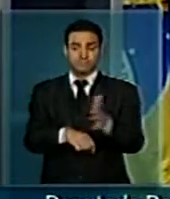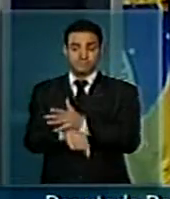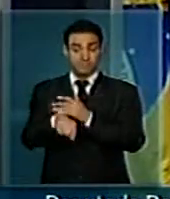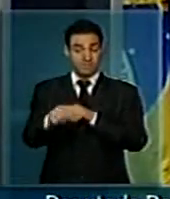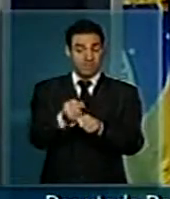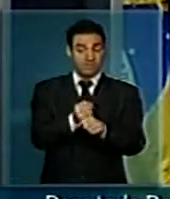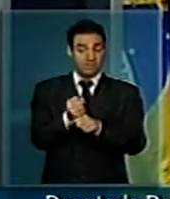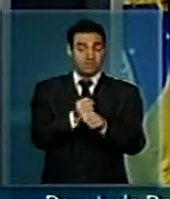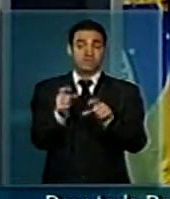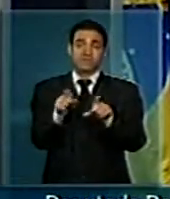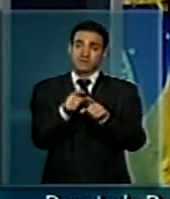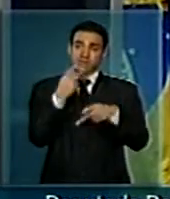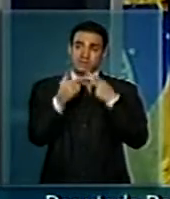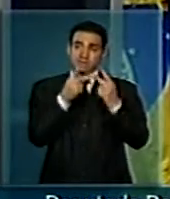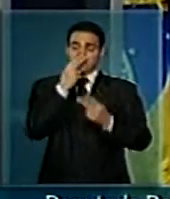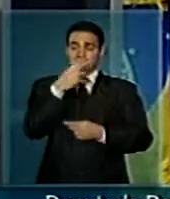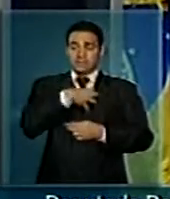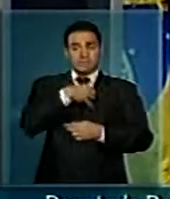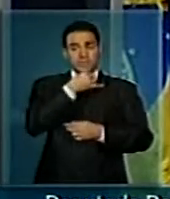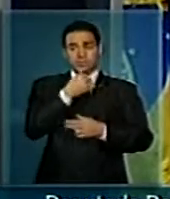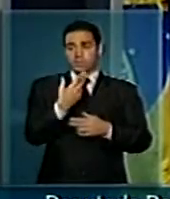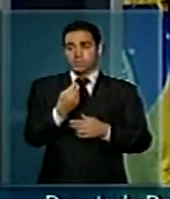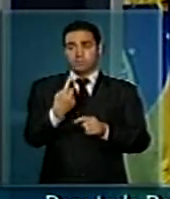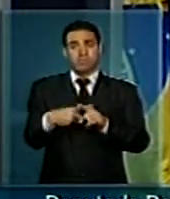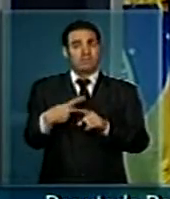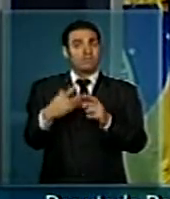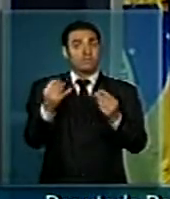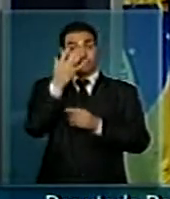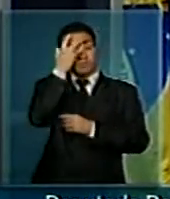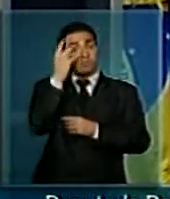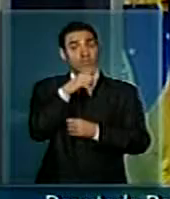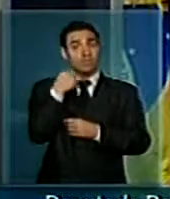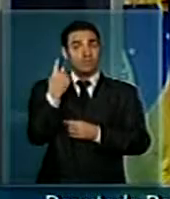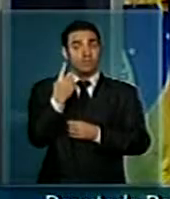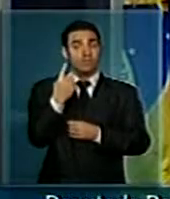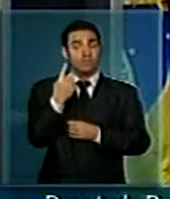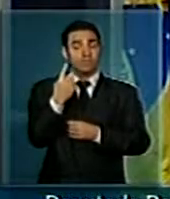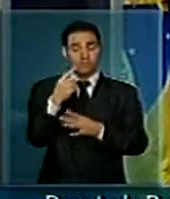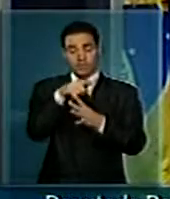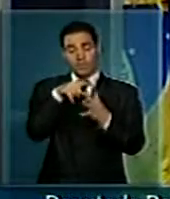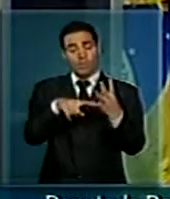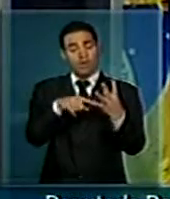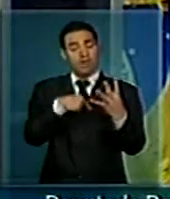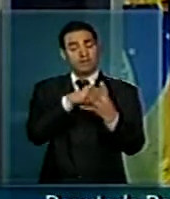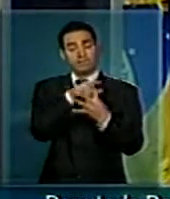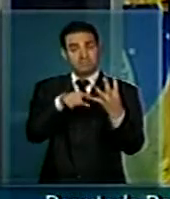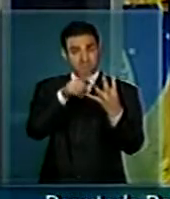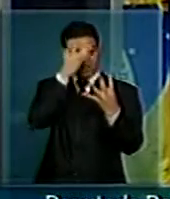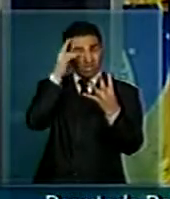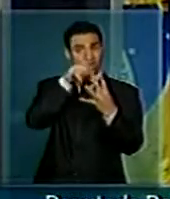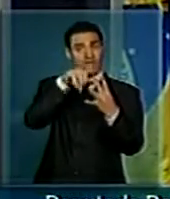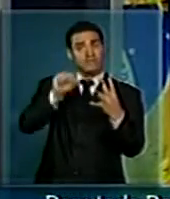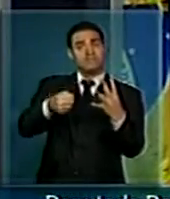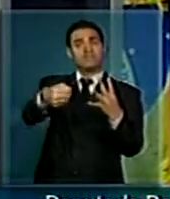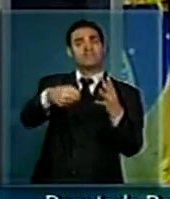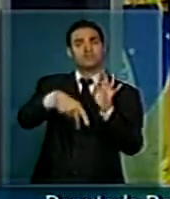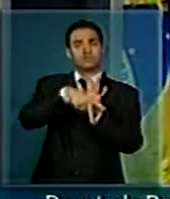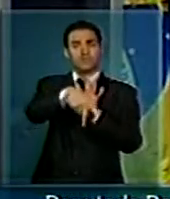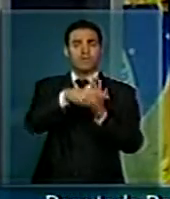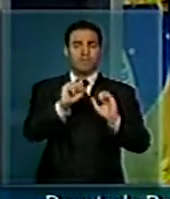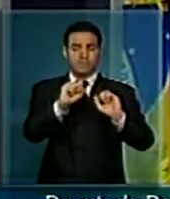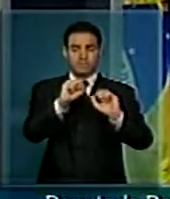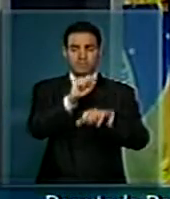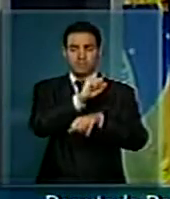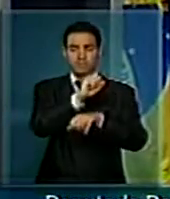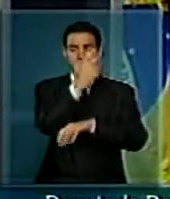temos a lamentar a recente perda de vidas humanas, a morte de 4 grandes defensores de nossas matas